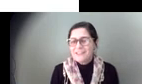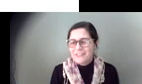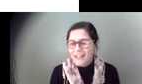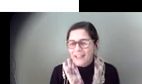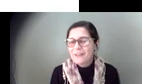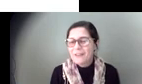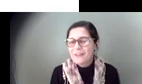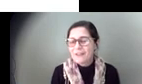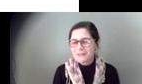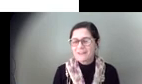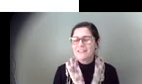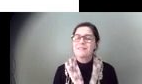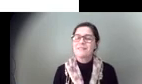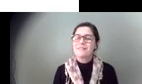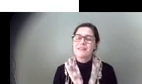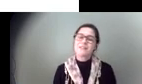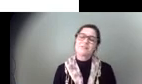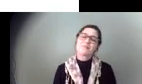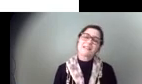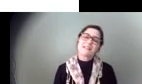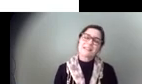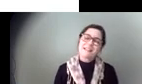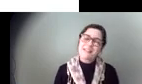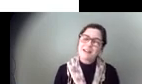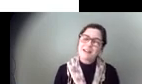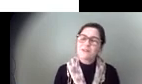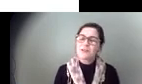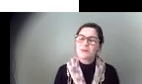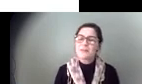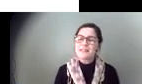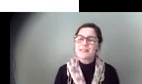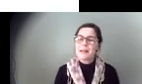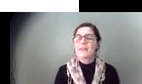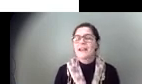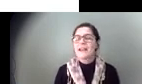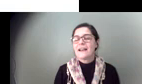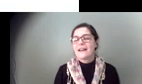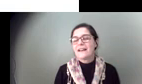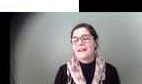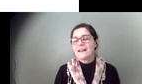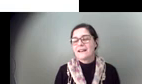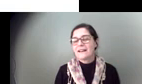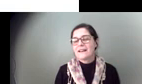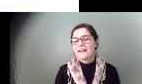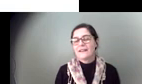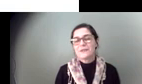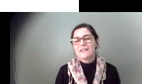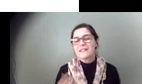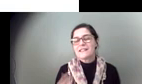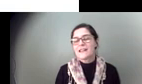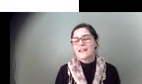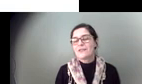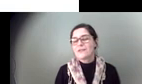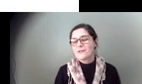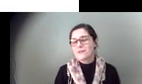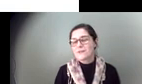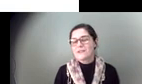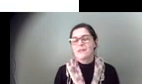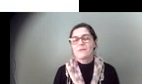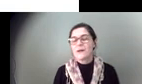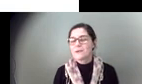Fechando então, né, o nosso replanejamento, a gente vai precisar desses dados para a gente começar a reorganizar